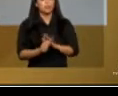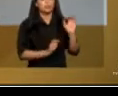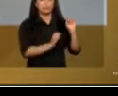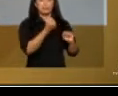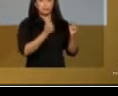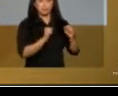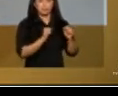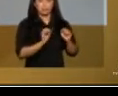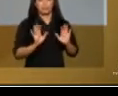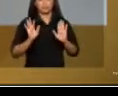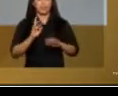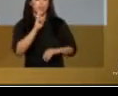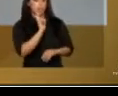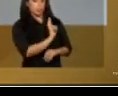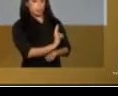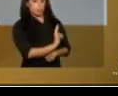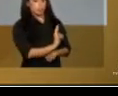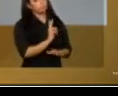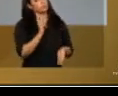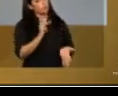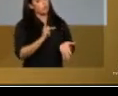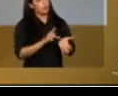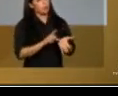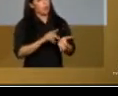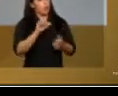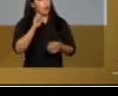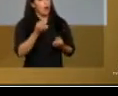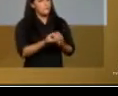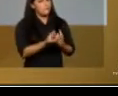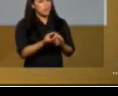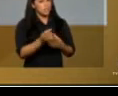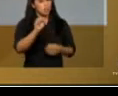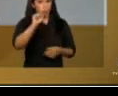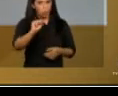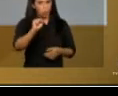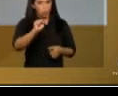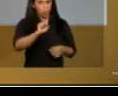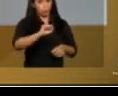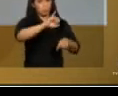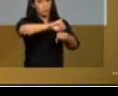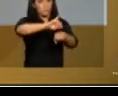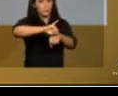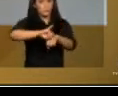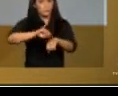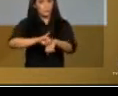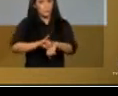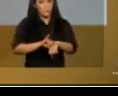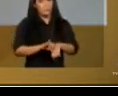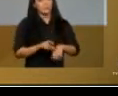na realidade, a venda de 8 refinarias com capacidade de processamento